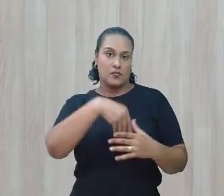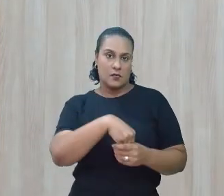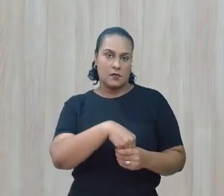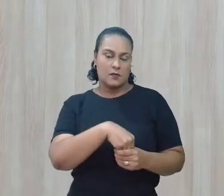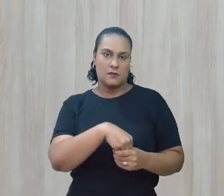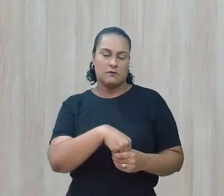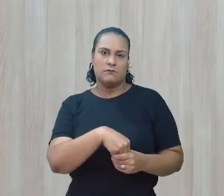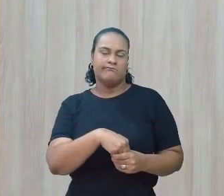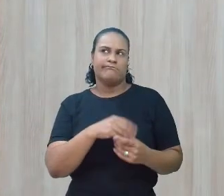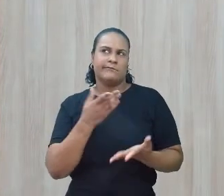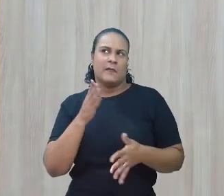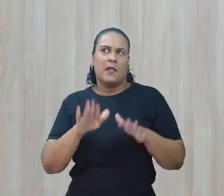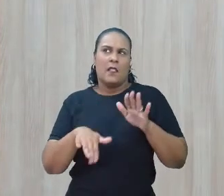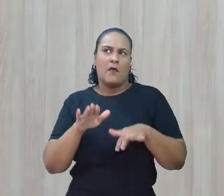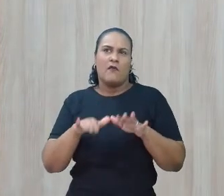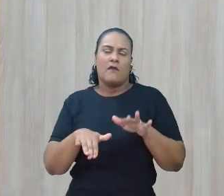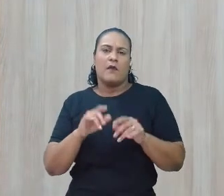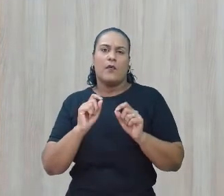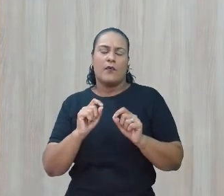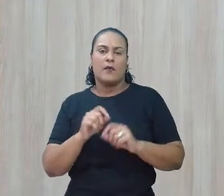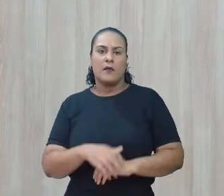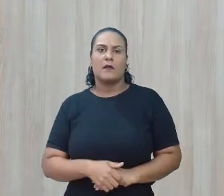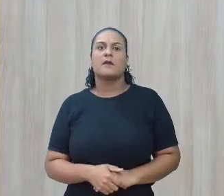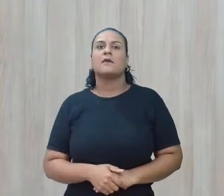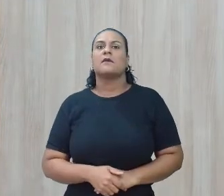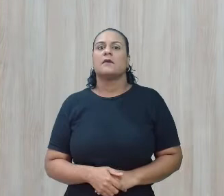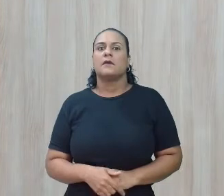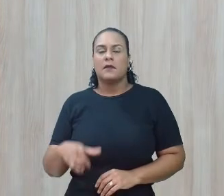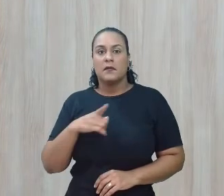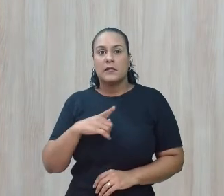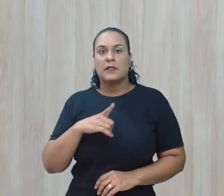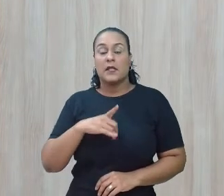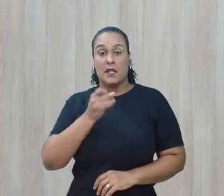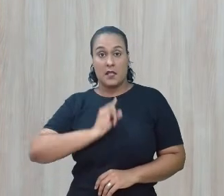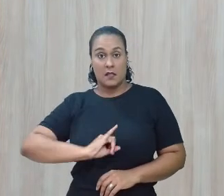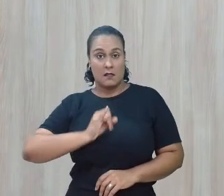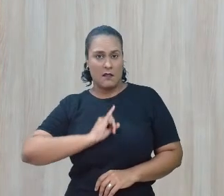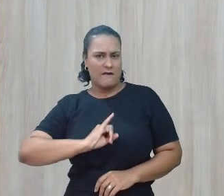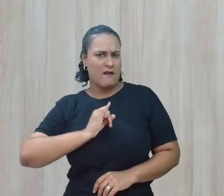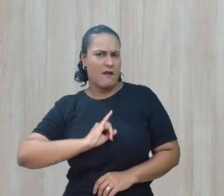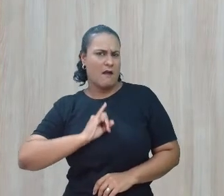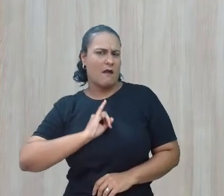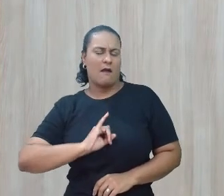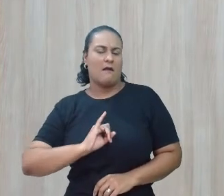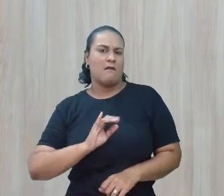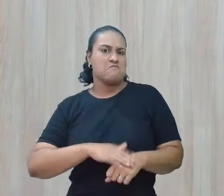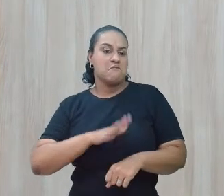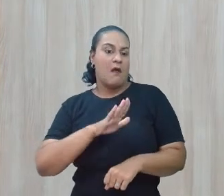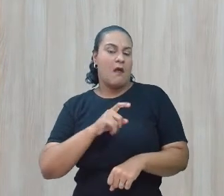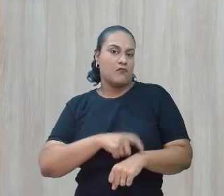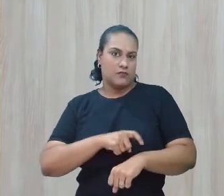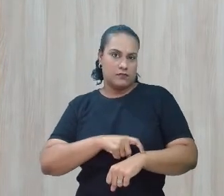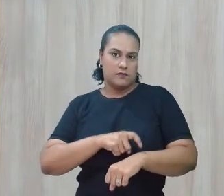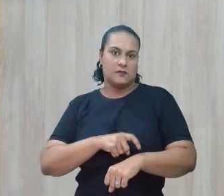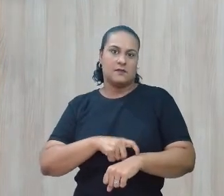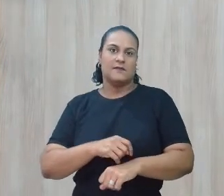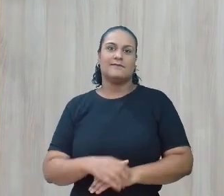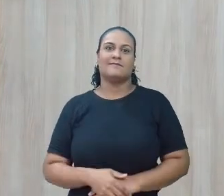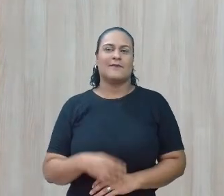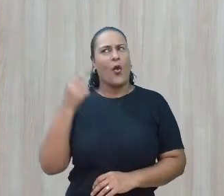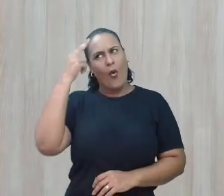aí vocês talvez quisessem pleitear mais tempo de intervalo. De recreio, quem não, né? O sonho de todo